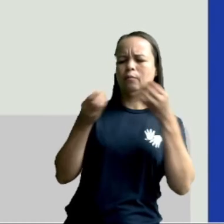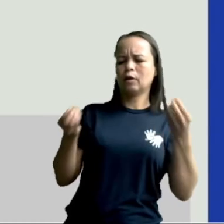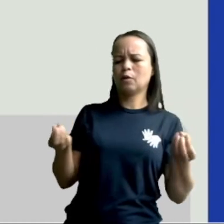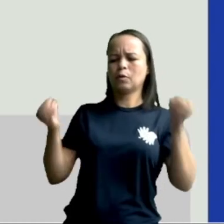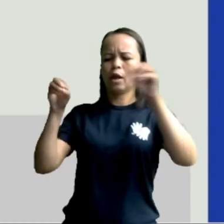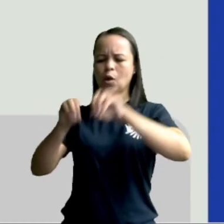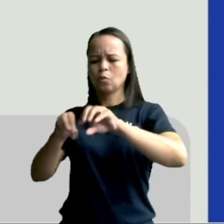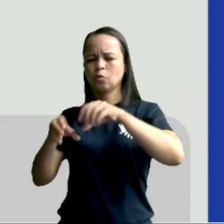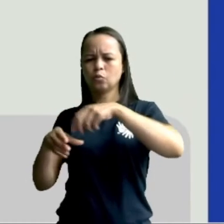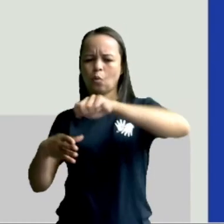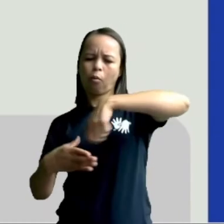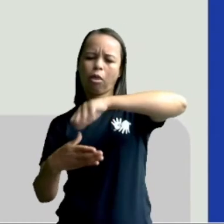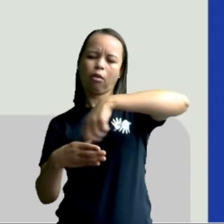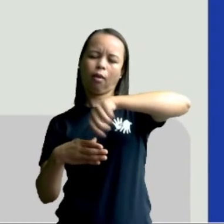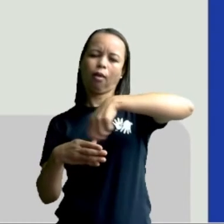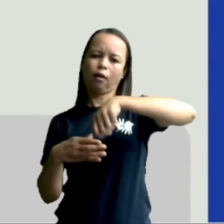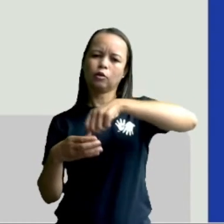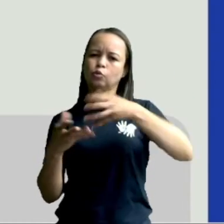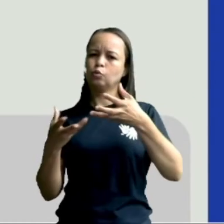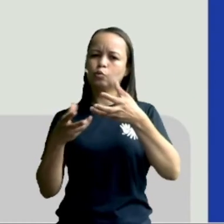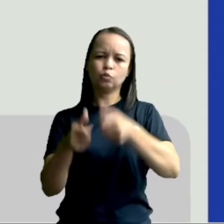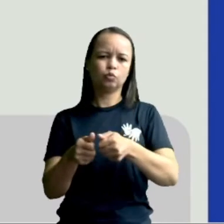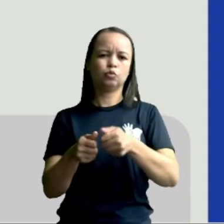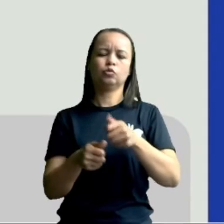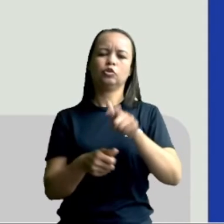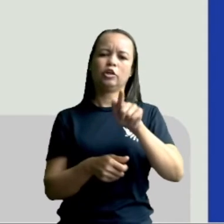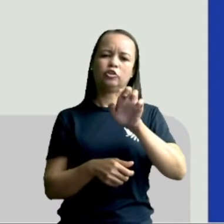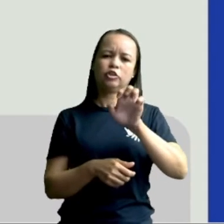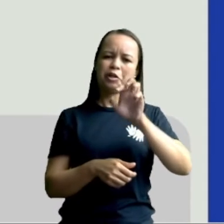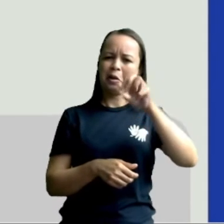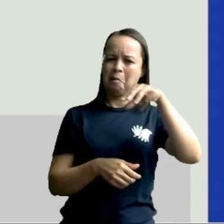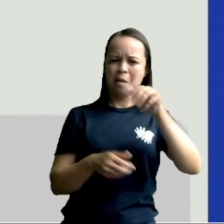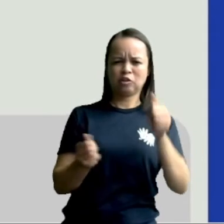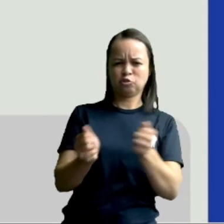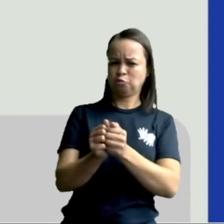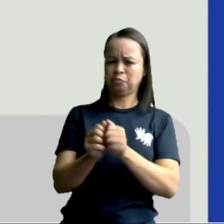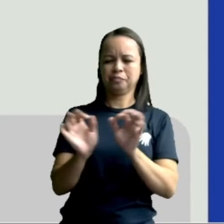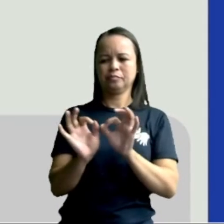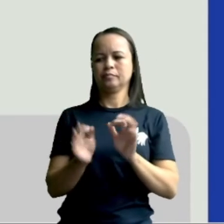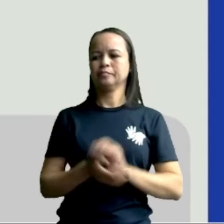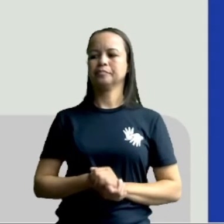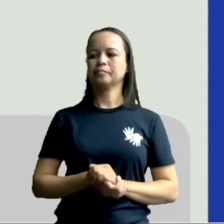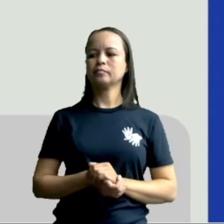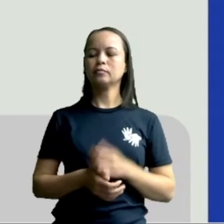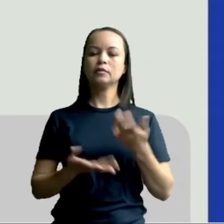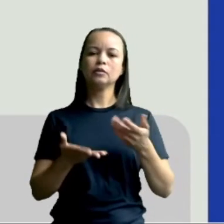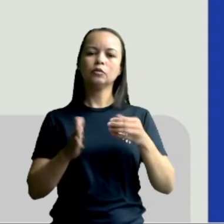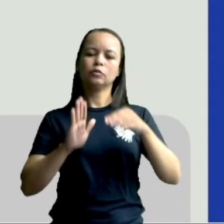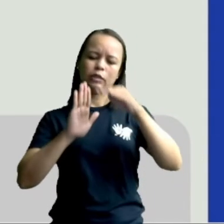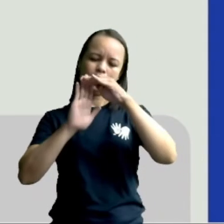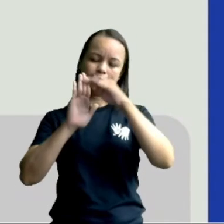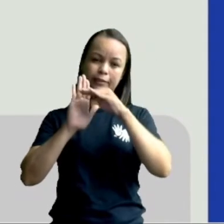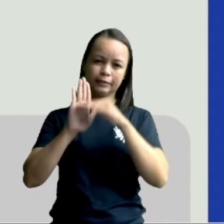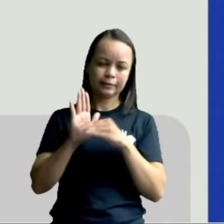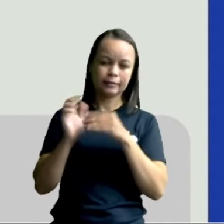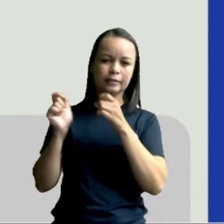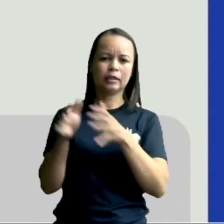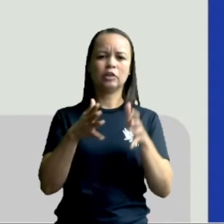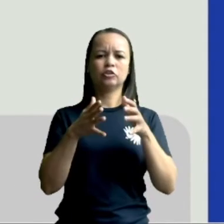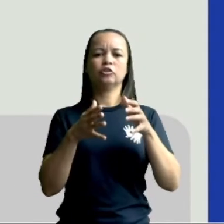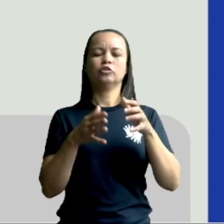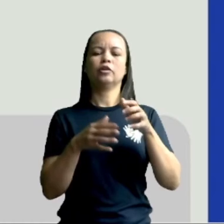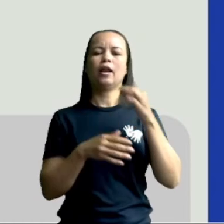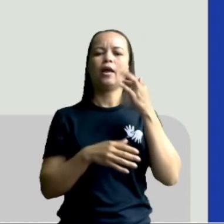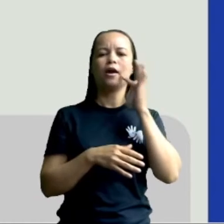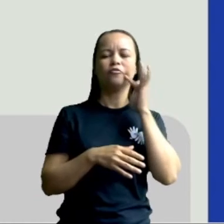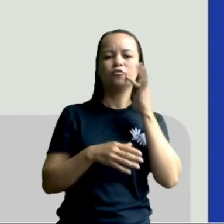a clara, na batedeira para fazer as omeletes. No outro na receita de uma torta, pedia para colocar a geleia das frutas